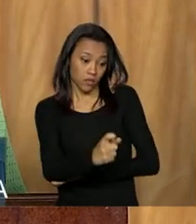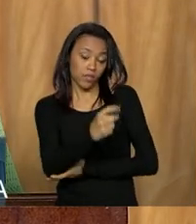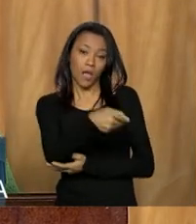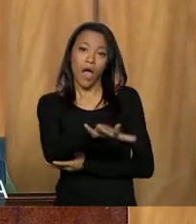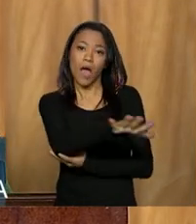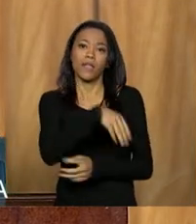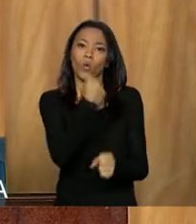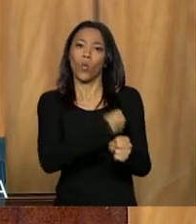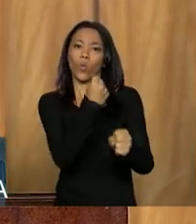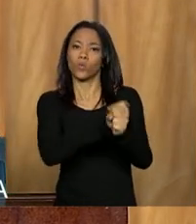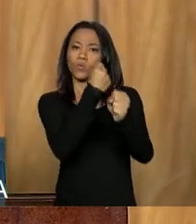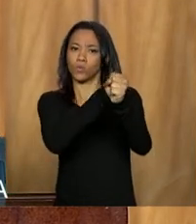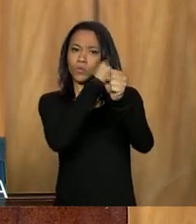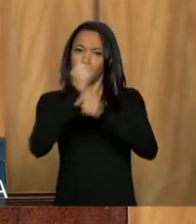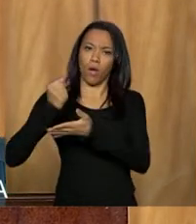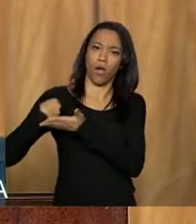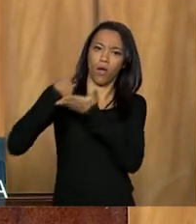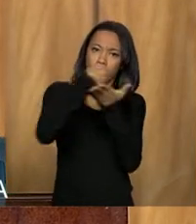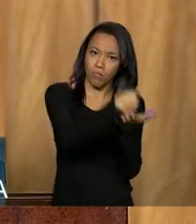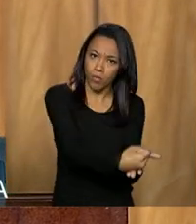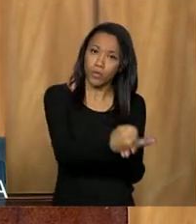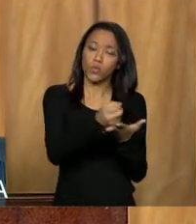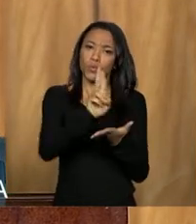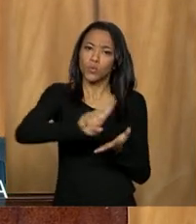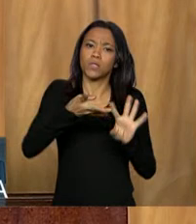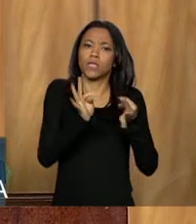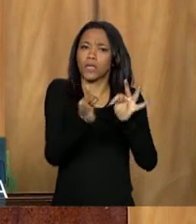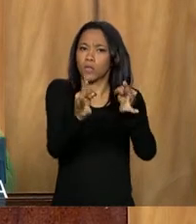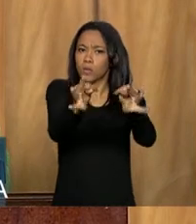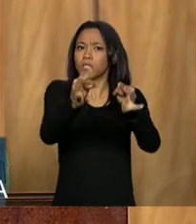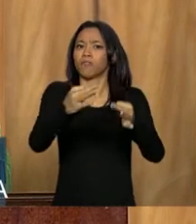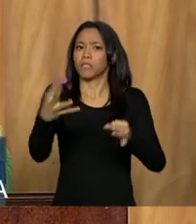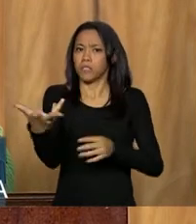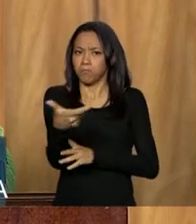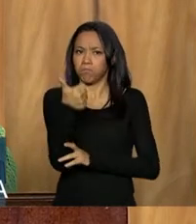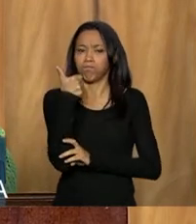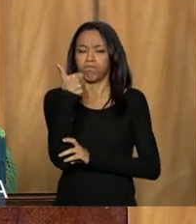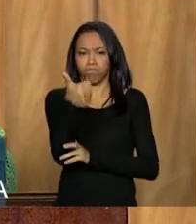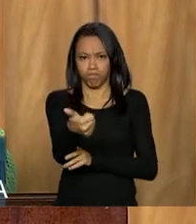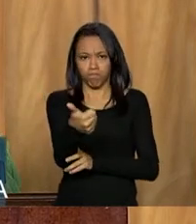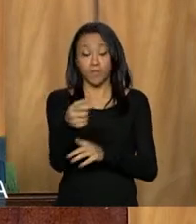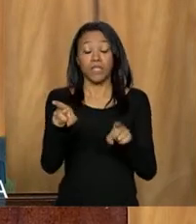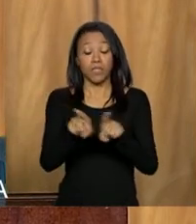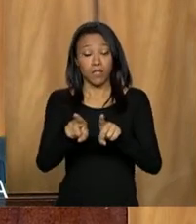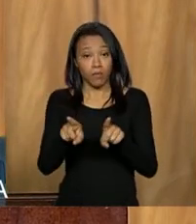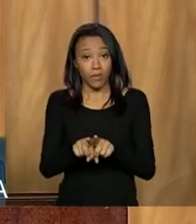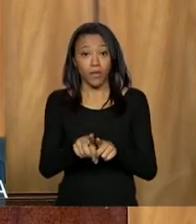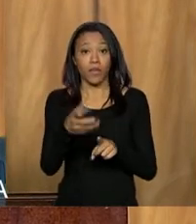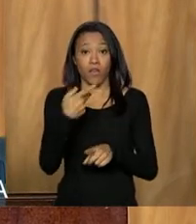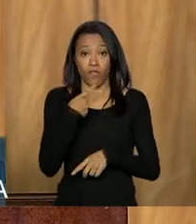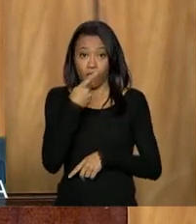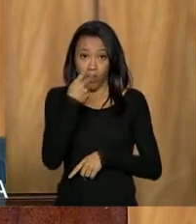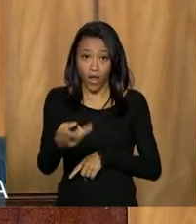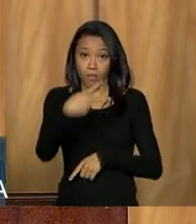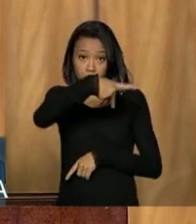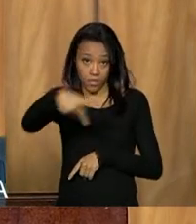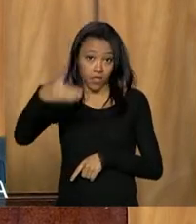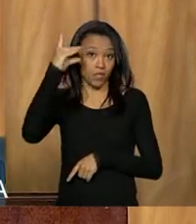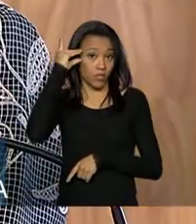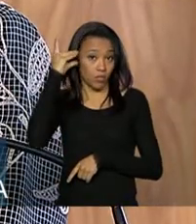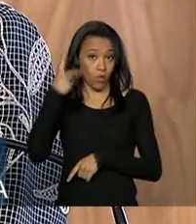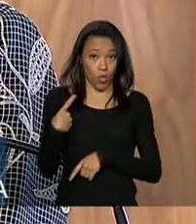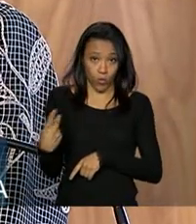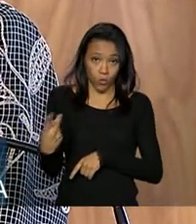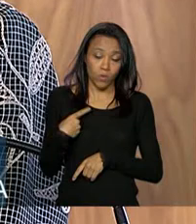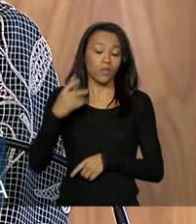muita experiência e tecnologia de nível mundial será a mais ativa. Em terceiro lugar, a senhora presidenta Dilma e eu